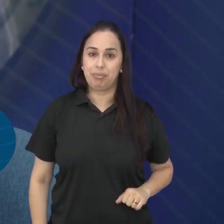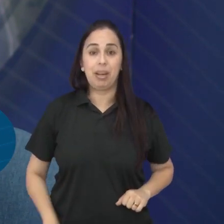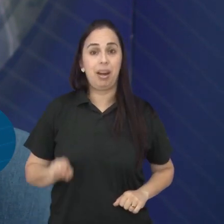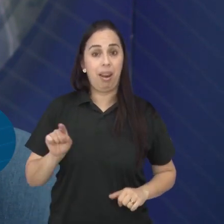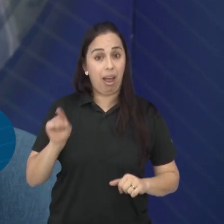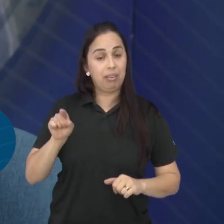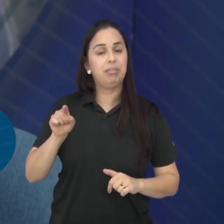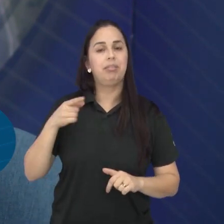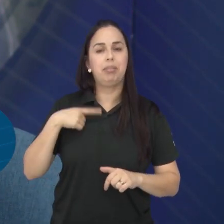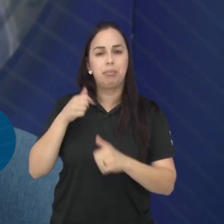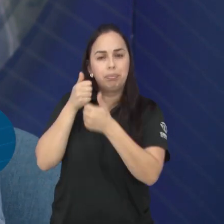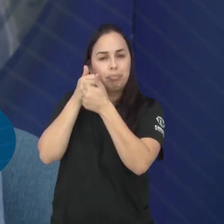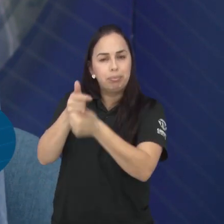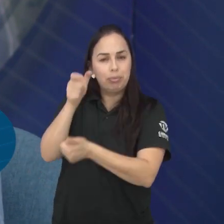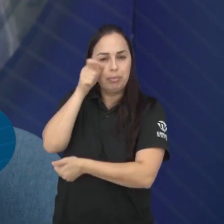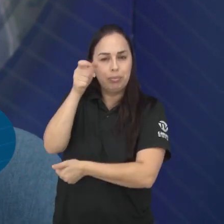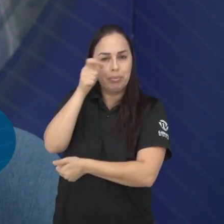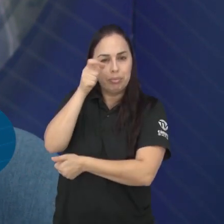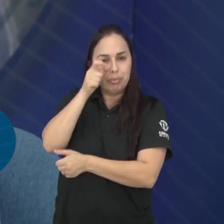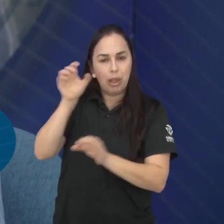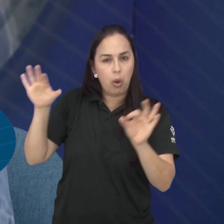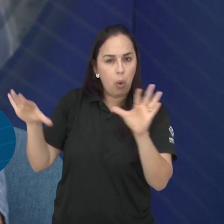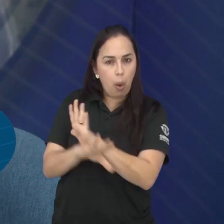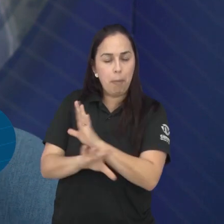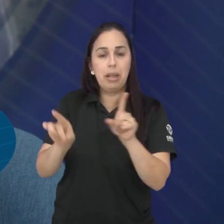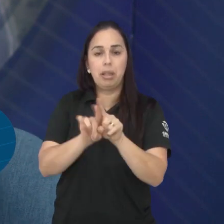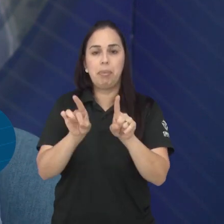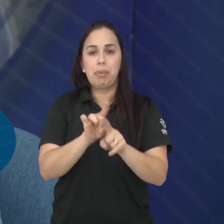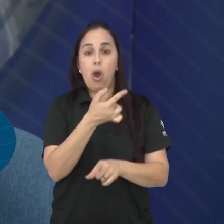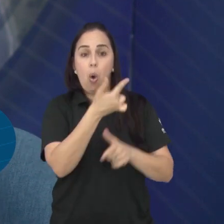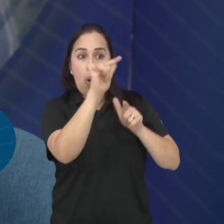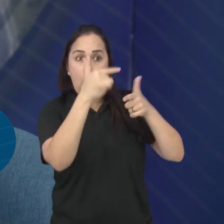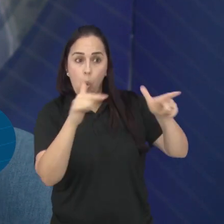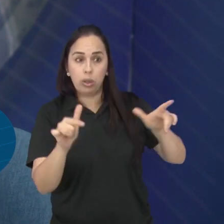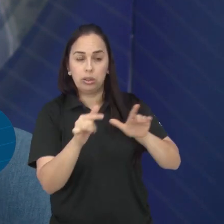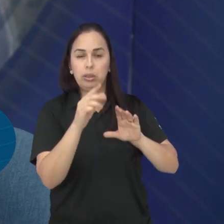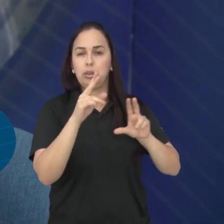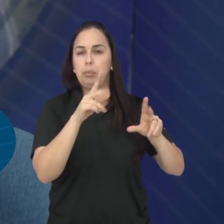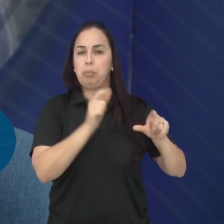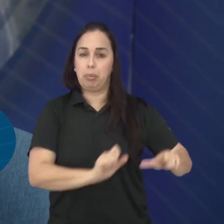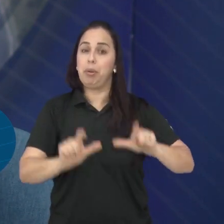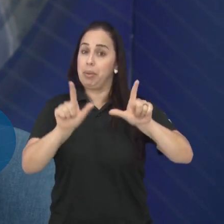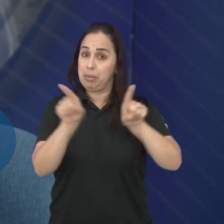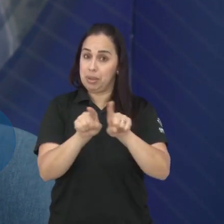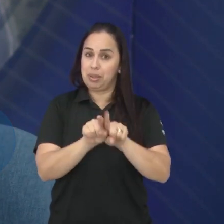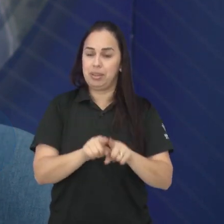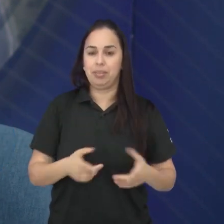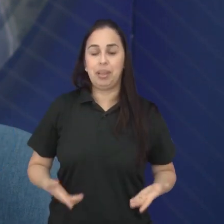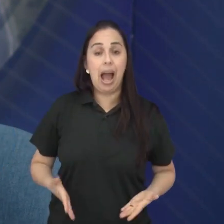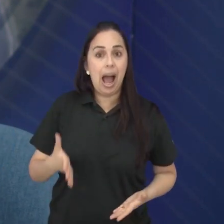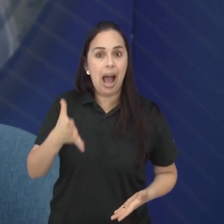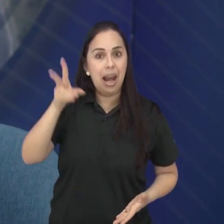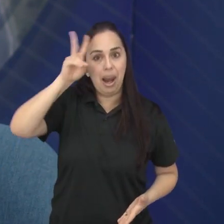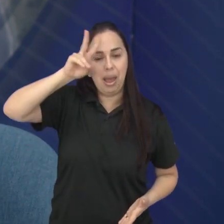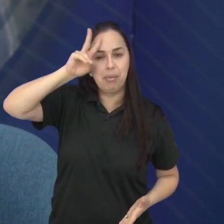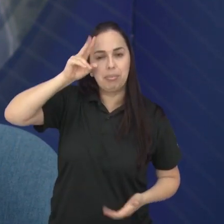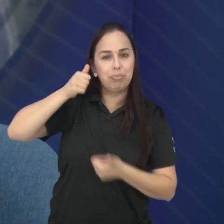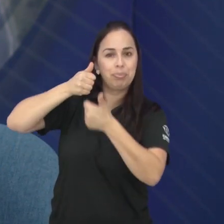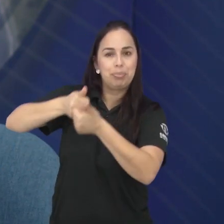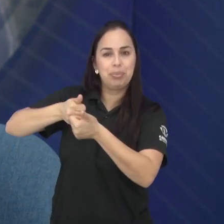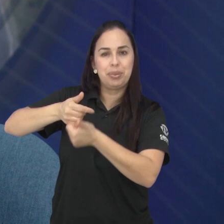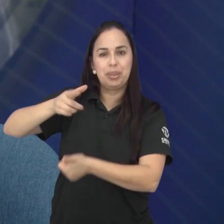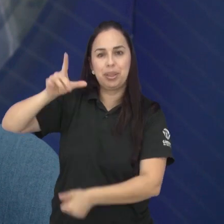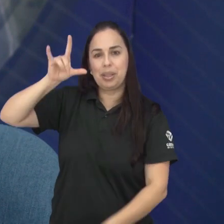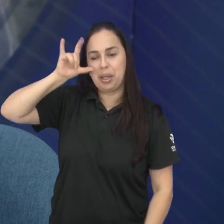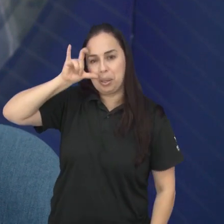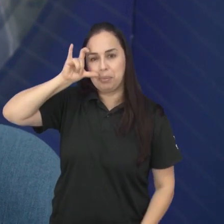youtube.com/câmara-sjc. Lá você pode acompanhar este programa na íntegra e todos os outros Diálogos da Cidade também. E não esqueça de nos acompanhar